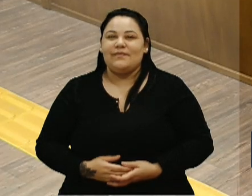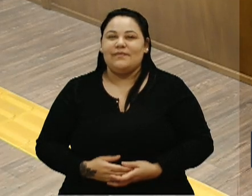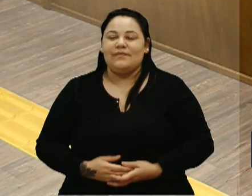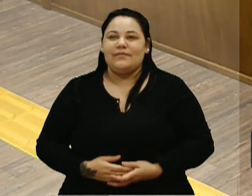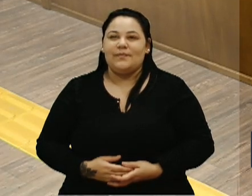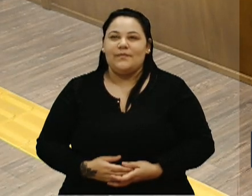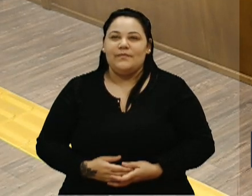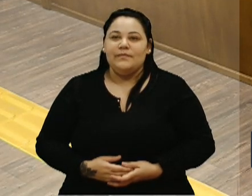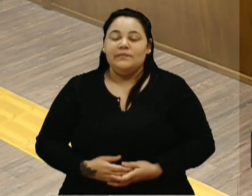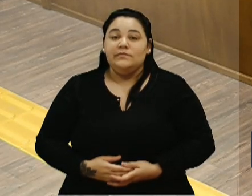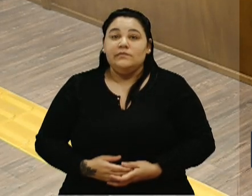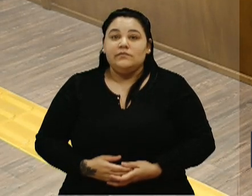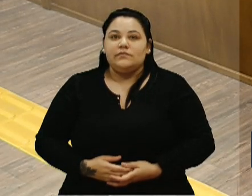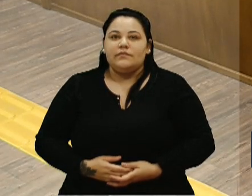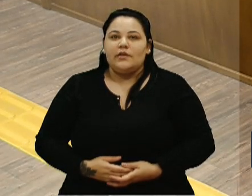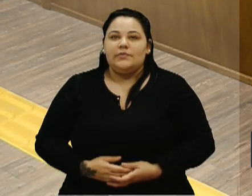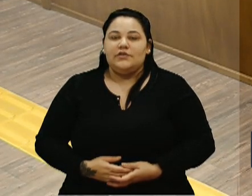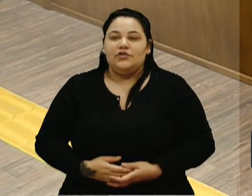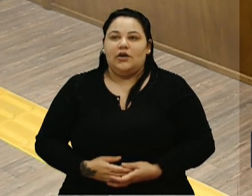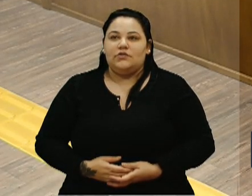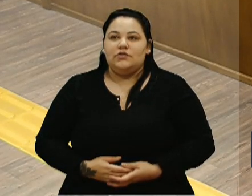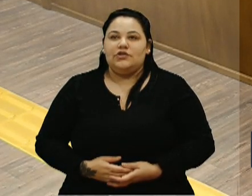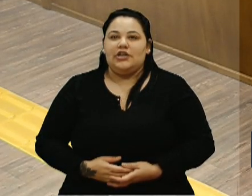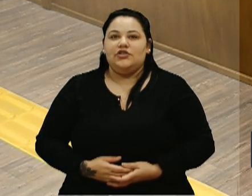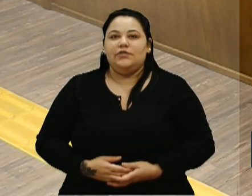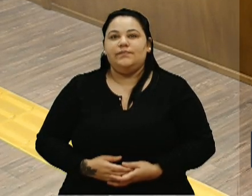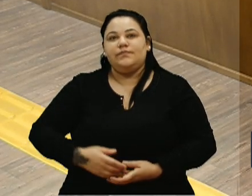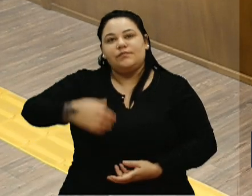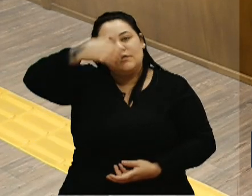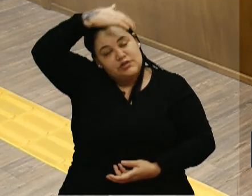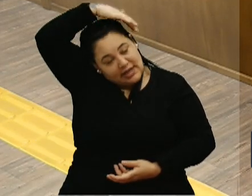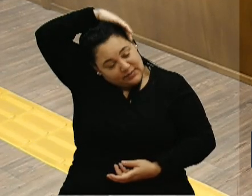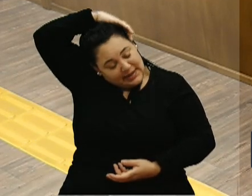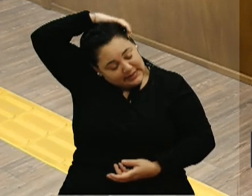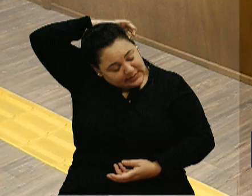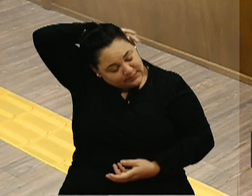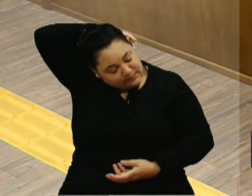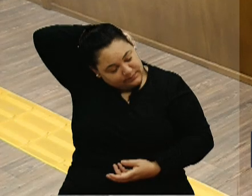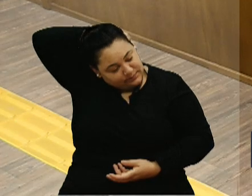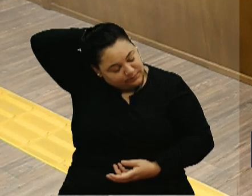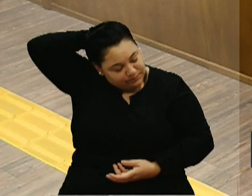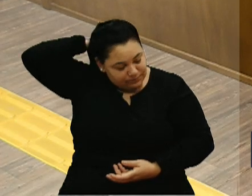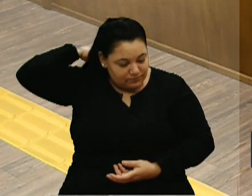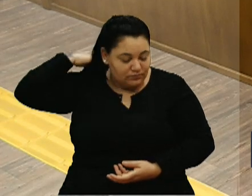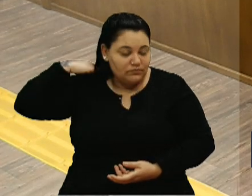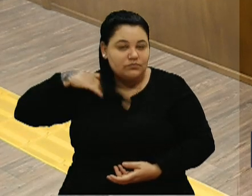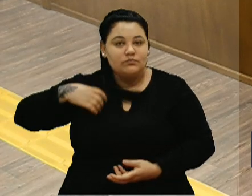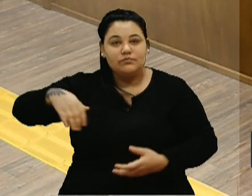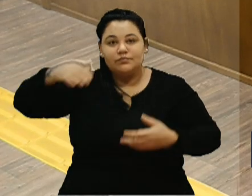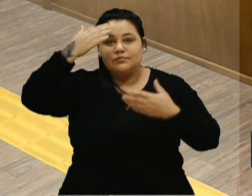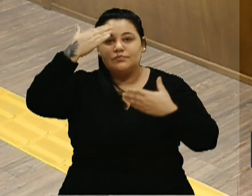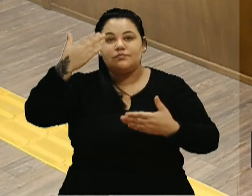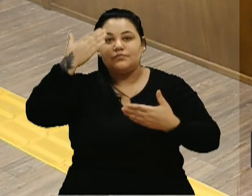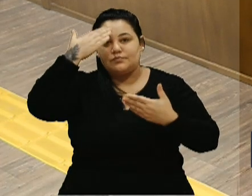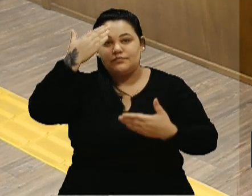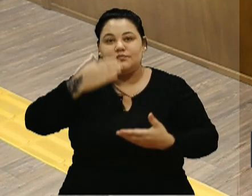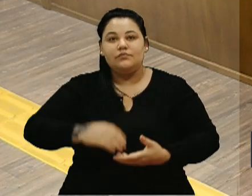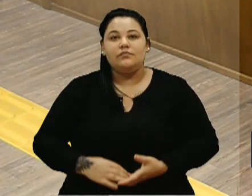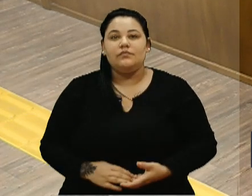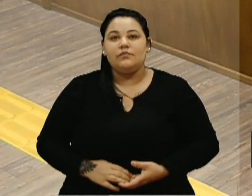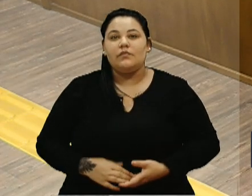Muito obrigada, Gabriel. Passo a palavra agora para o Roque Júnior, né, representante da Renila.